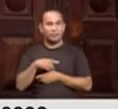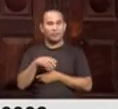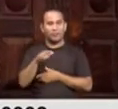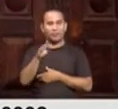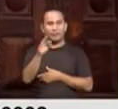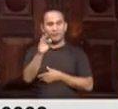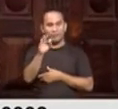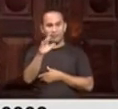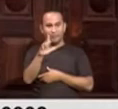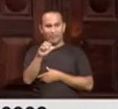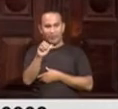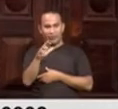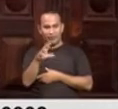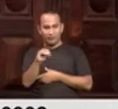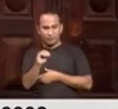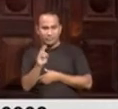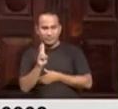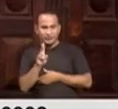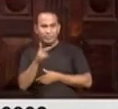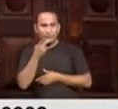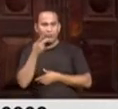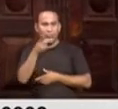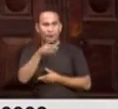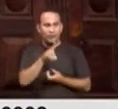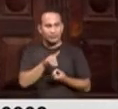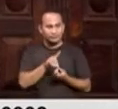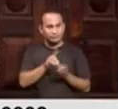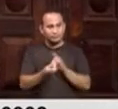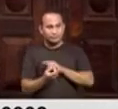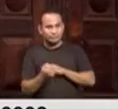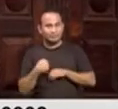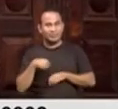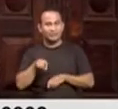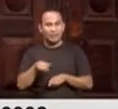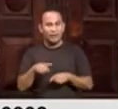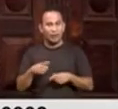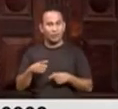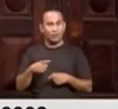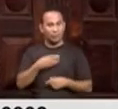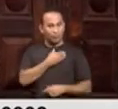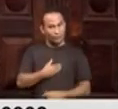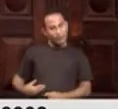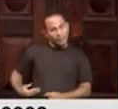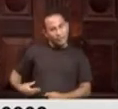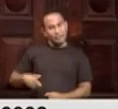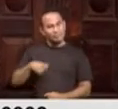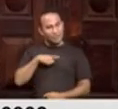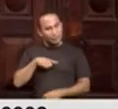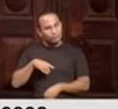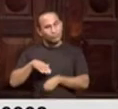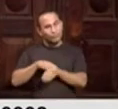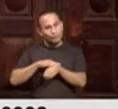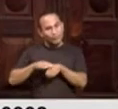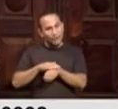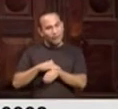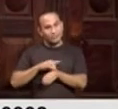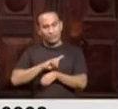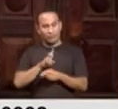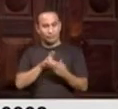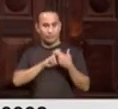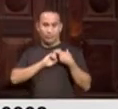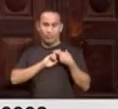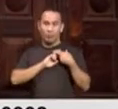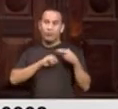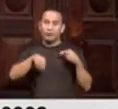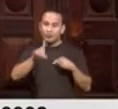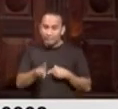Serafini, a gente sempre definiu aqui uma oposição sistemática a esse governo, tendo diálogo e tendo responsabilidade. Mas o que está em jogo agora é